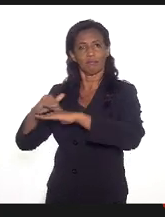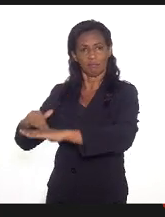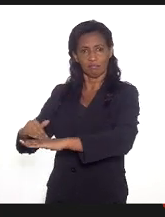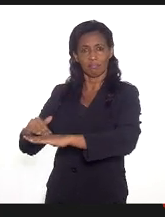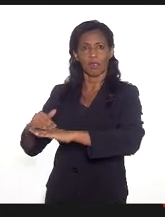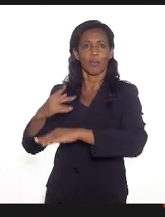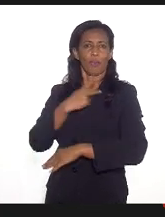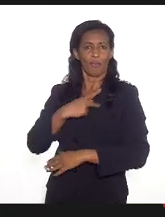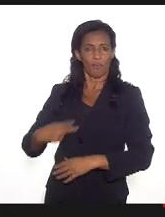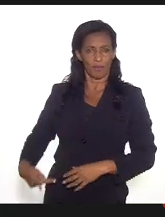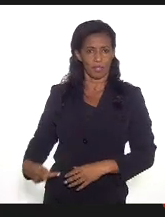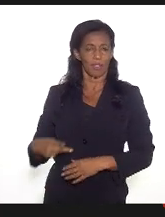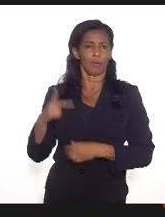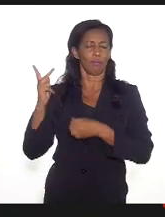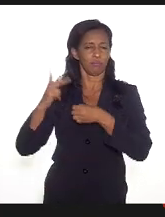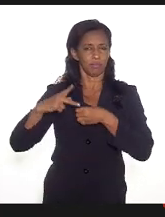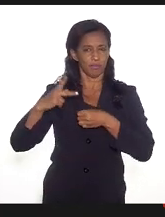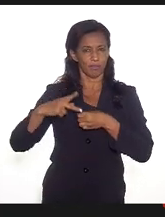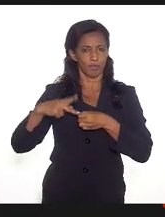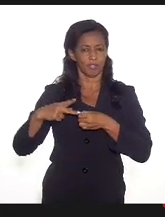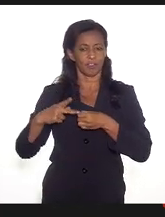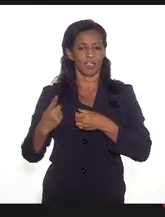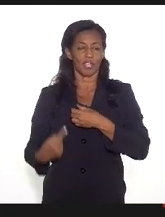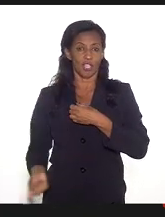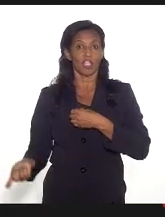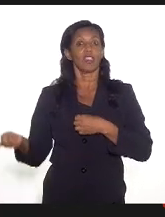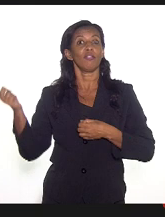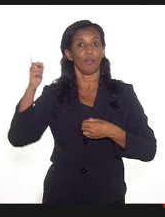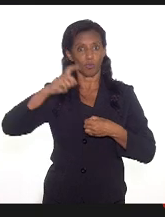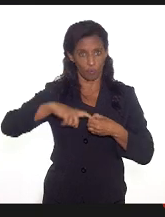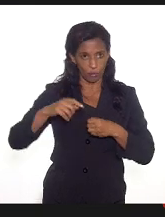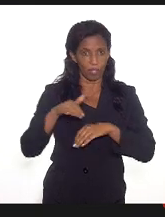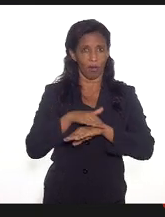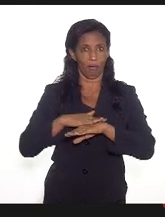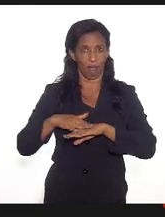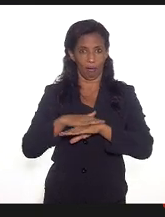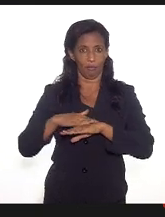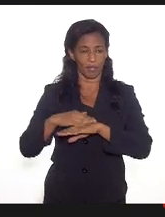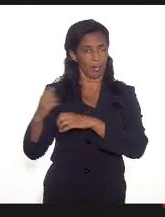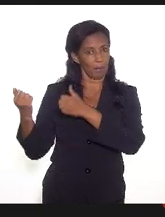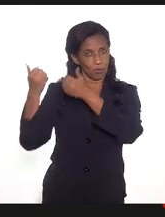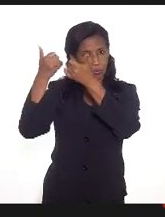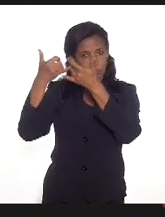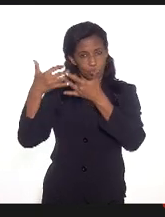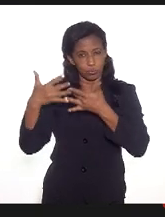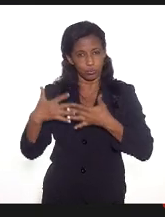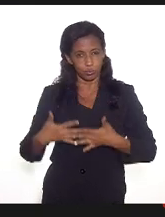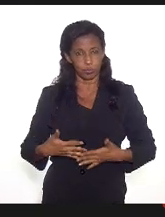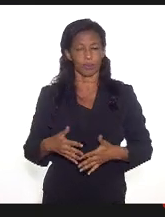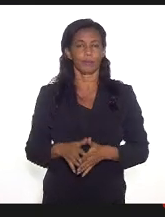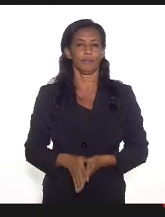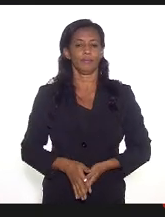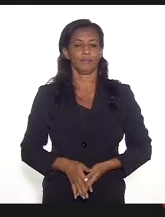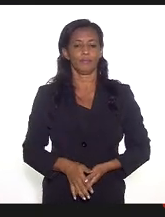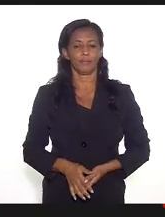o presidente da Petrobras e voltaremos a conversar com ele com mais detalhes.